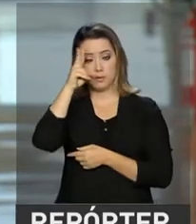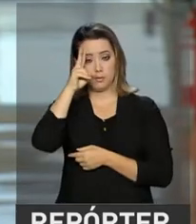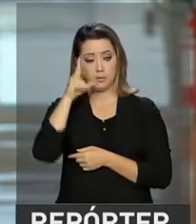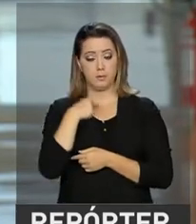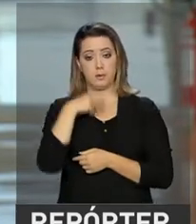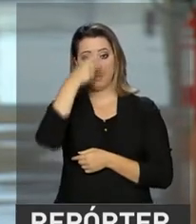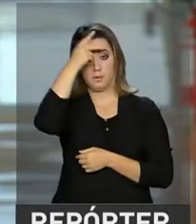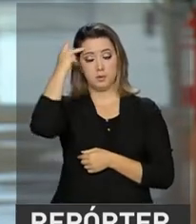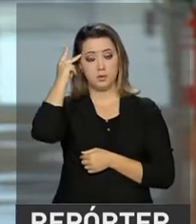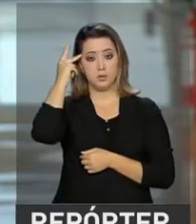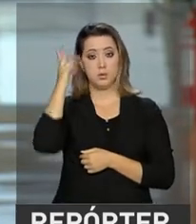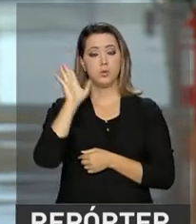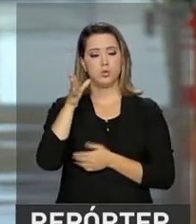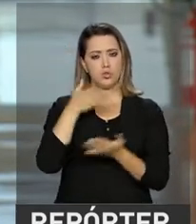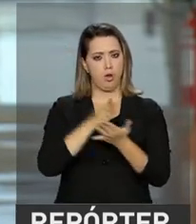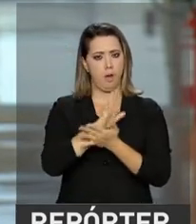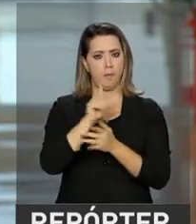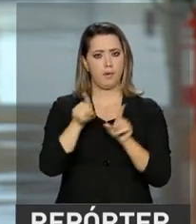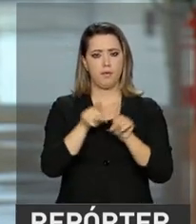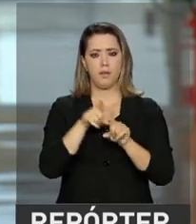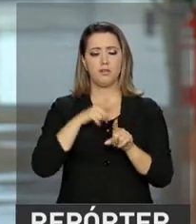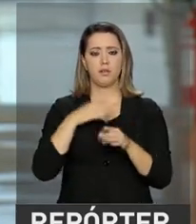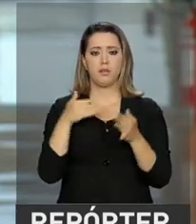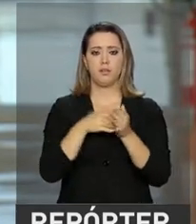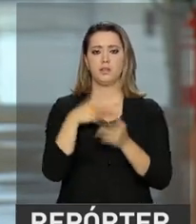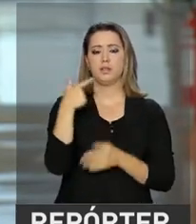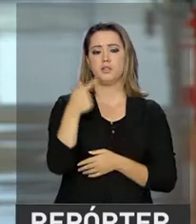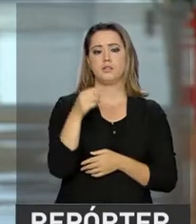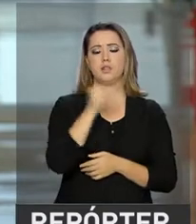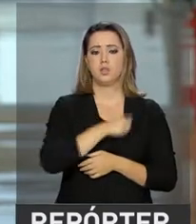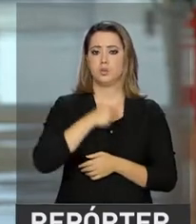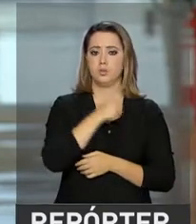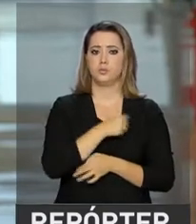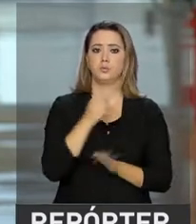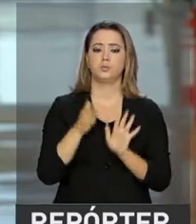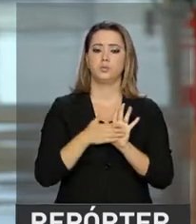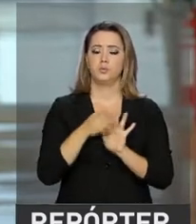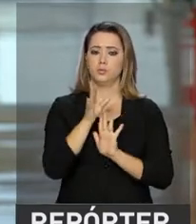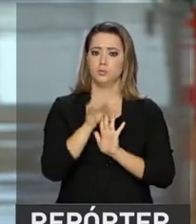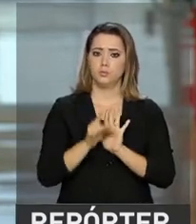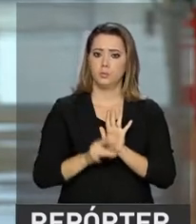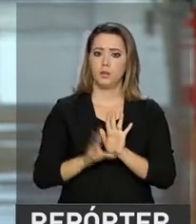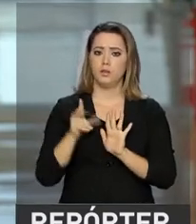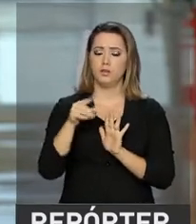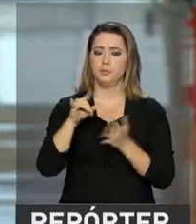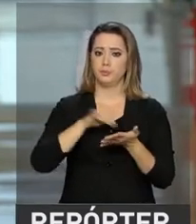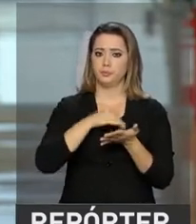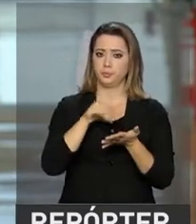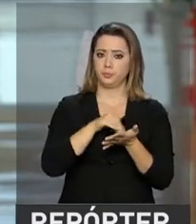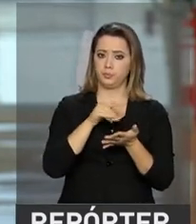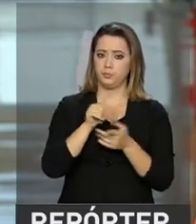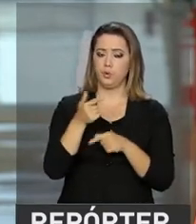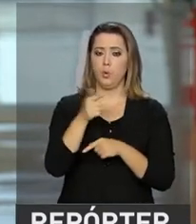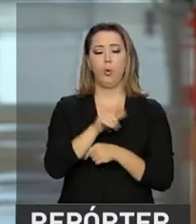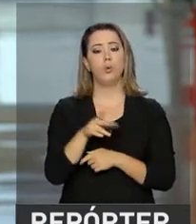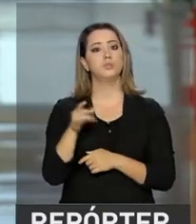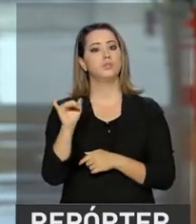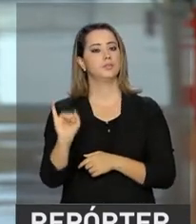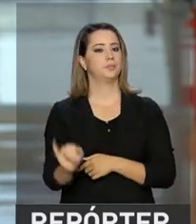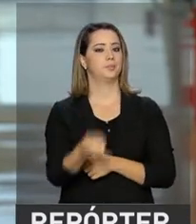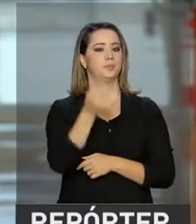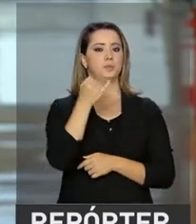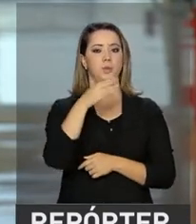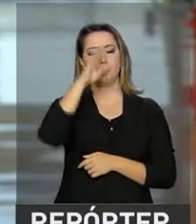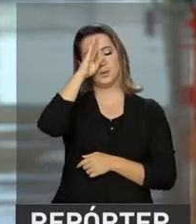os candidatos pré aprovados têm até o dia 7 de agosto para confirmar a inscrição uma outra oportunidade para fazer